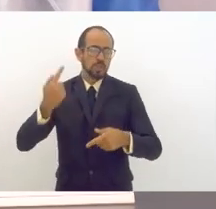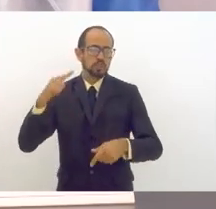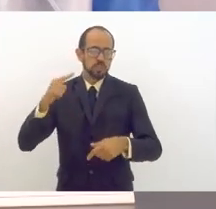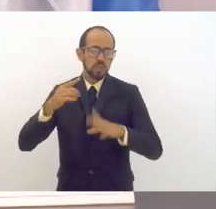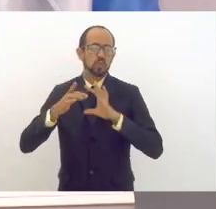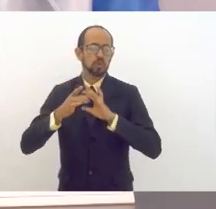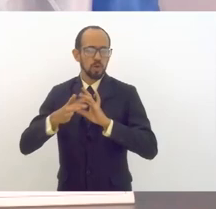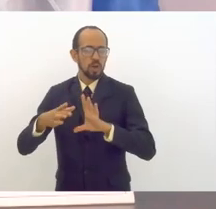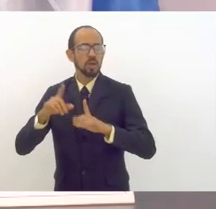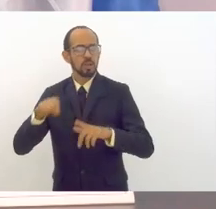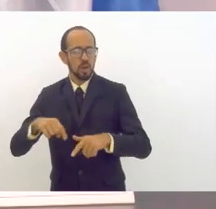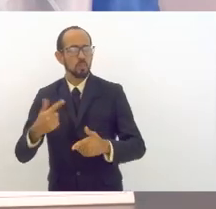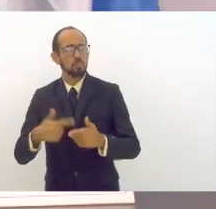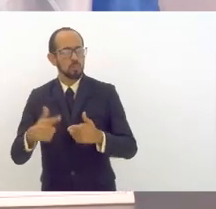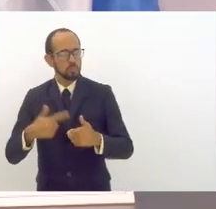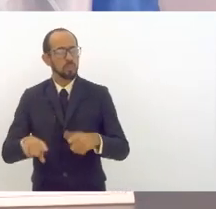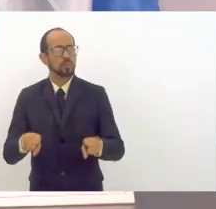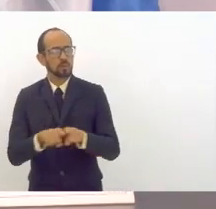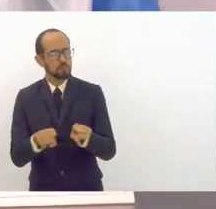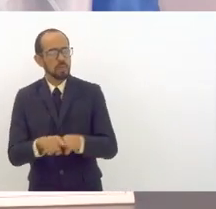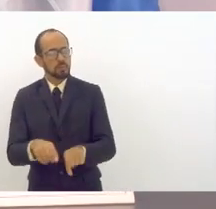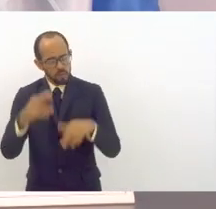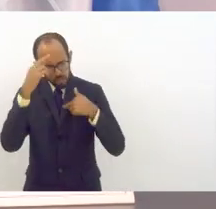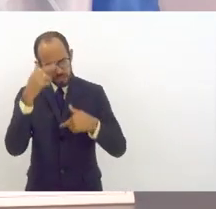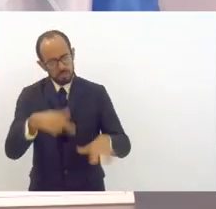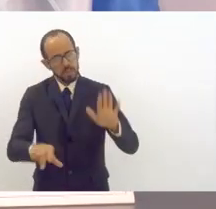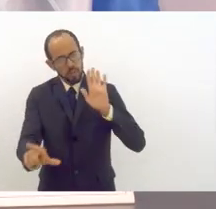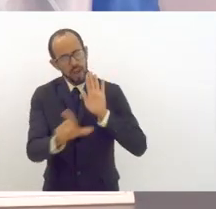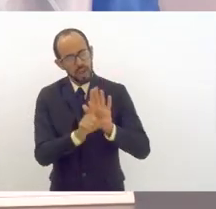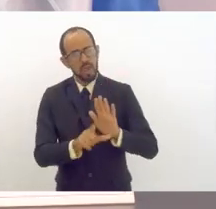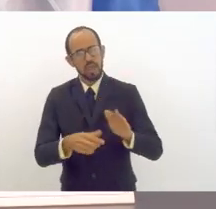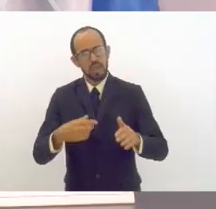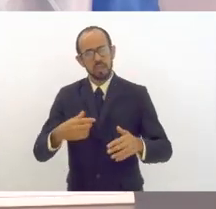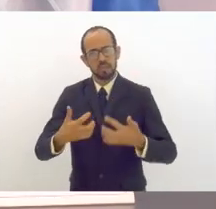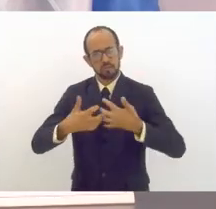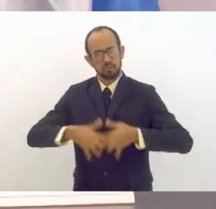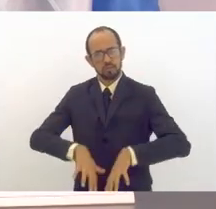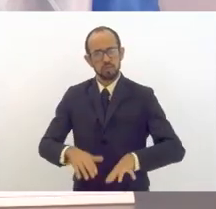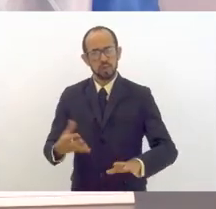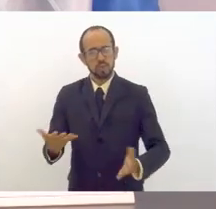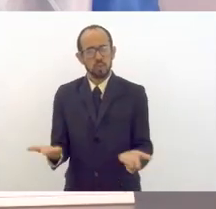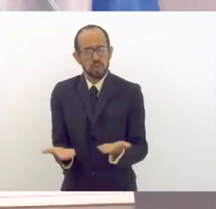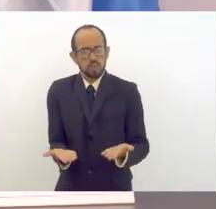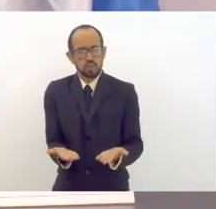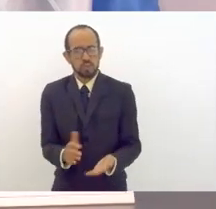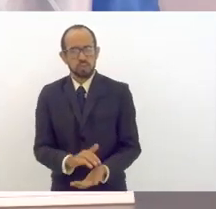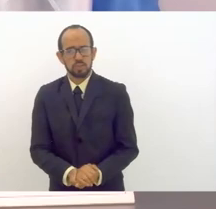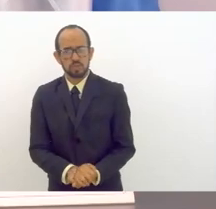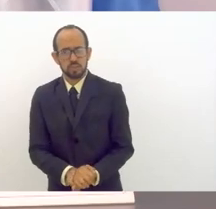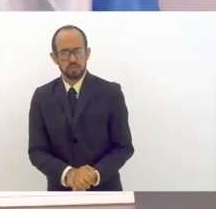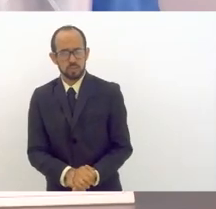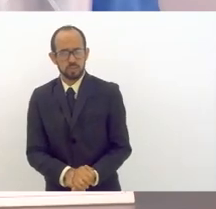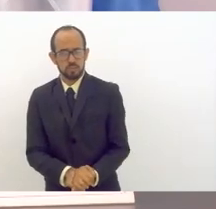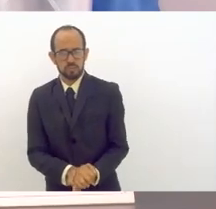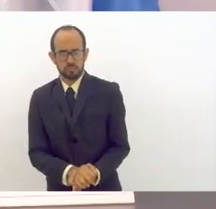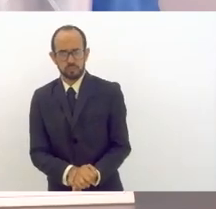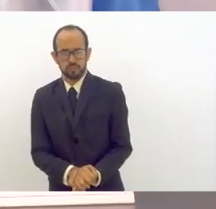né, para o respeito à legislação em vigor. Então, eu também quero colocar e reiterar